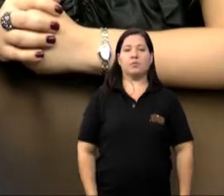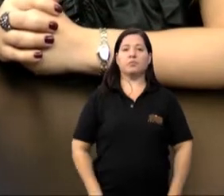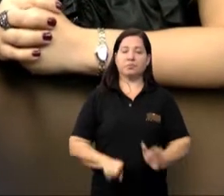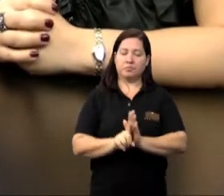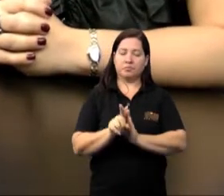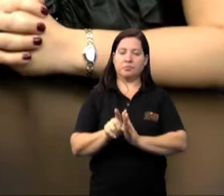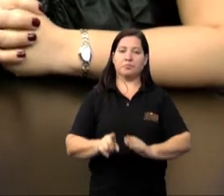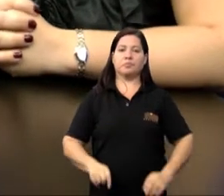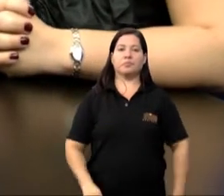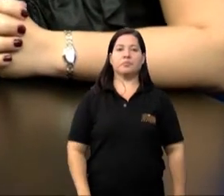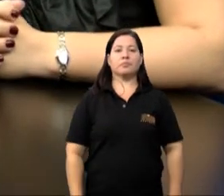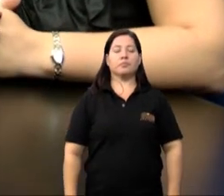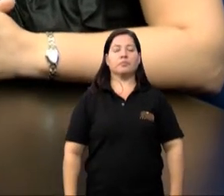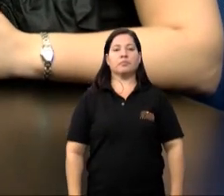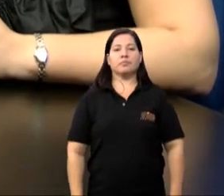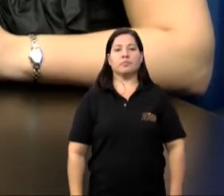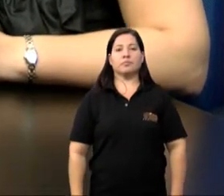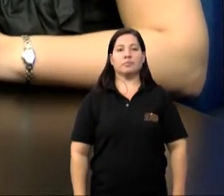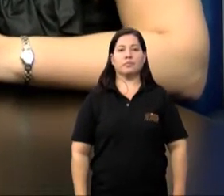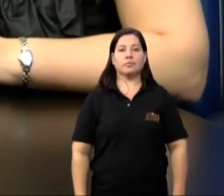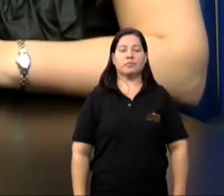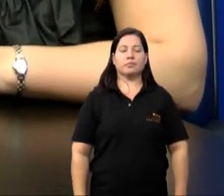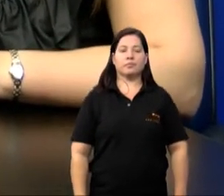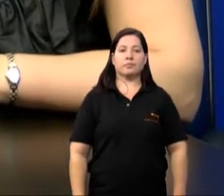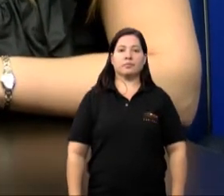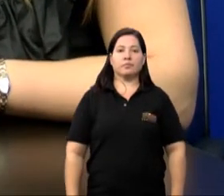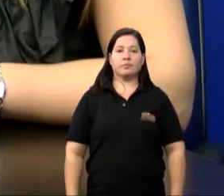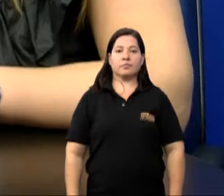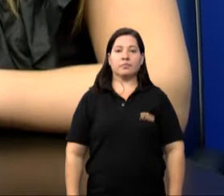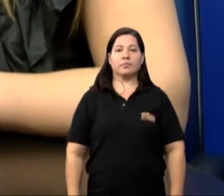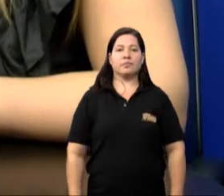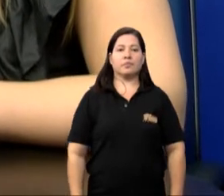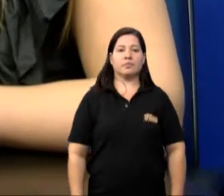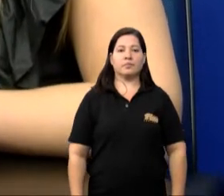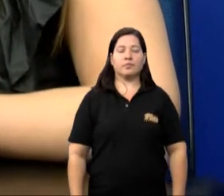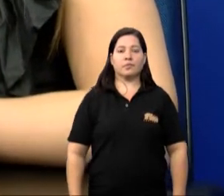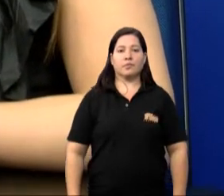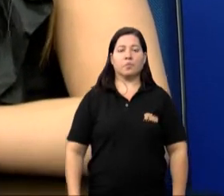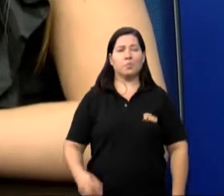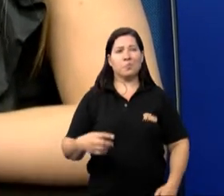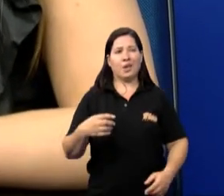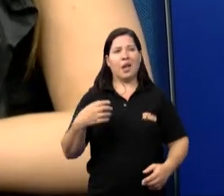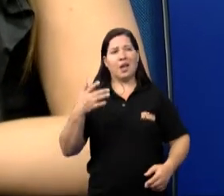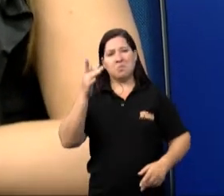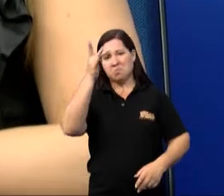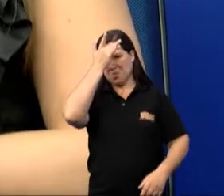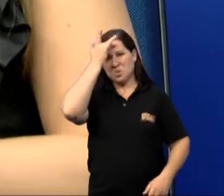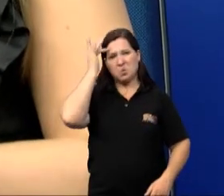É uma questão bem interessante, mesmo porque as pessoas têm uma concepção da brincadeira, às vezes